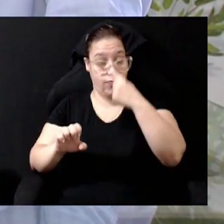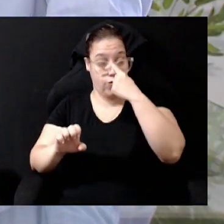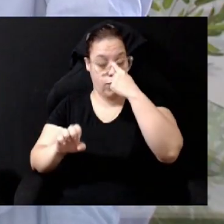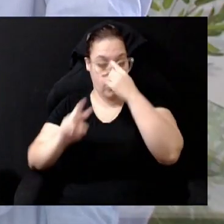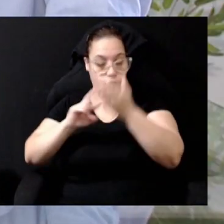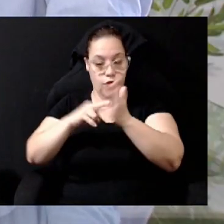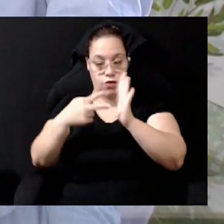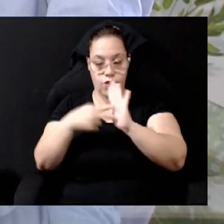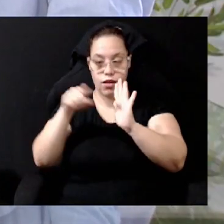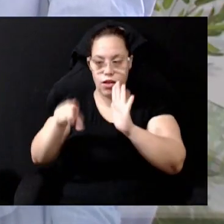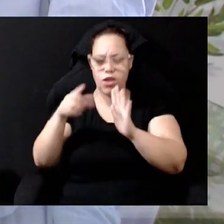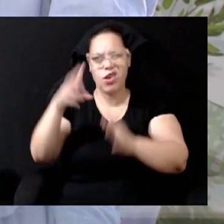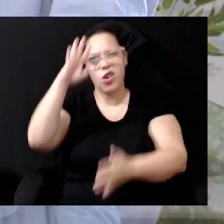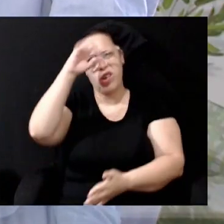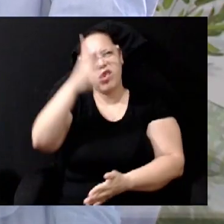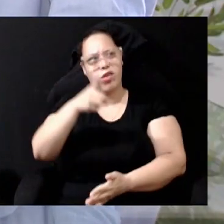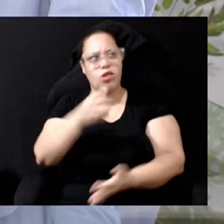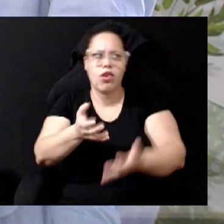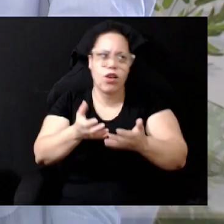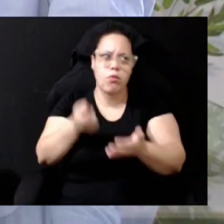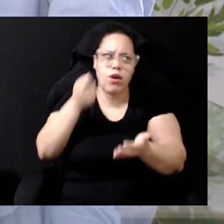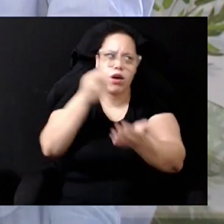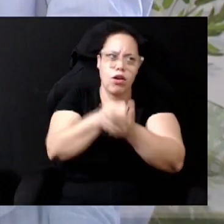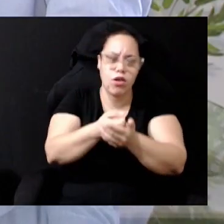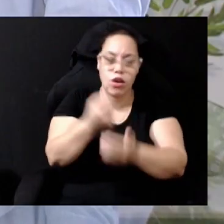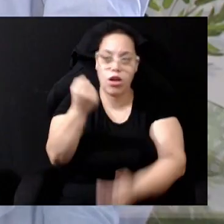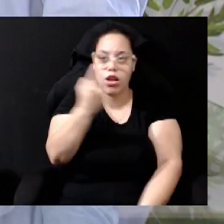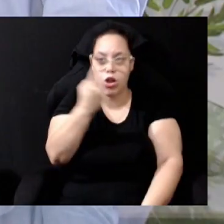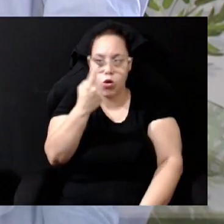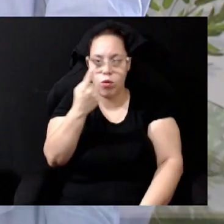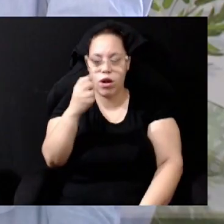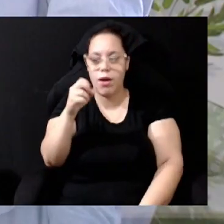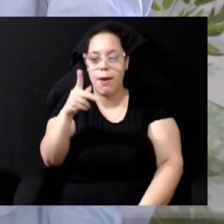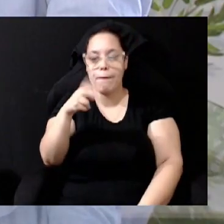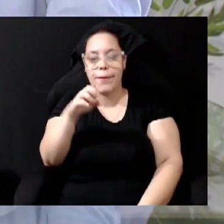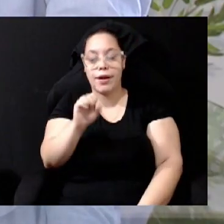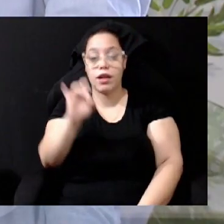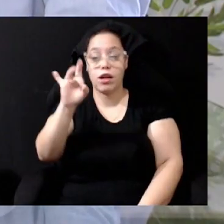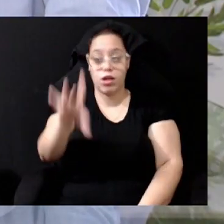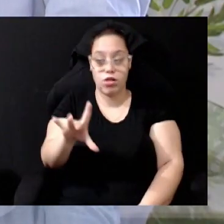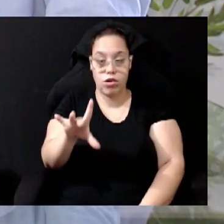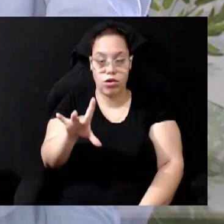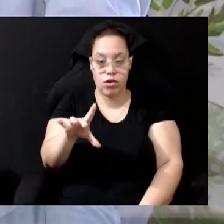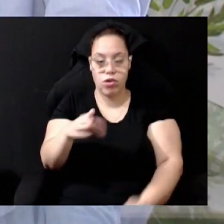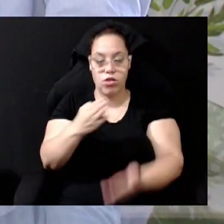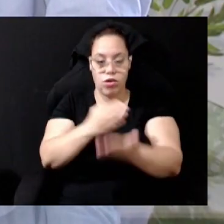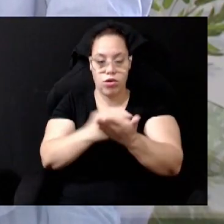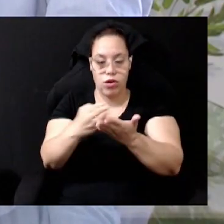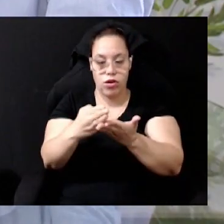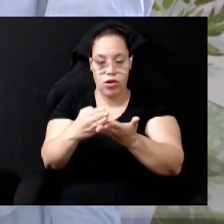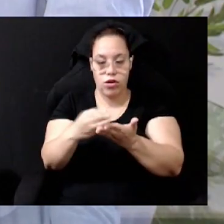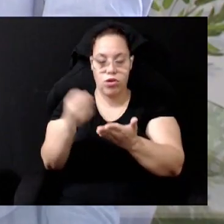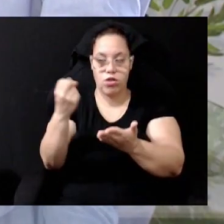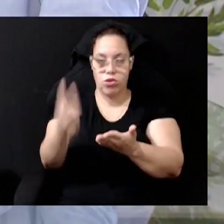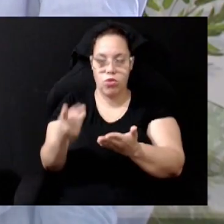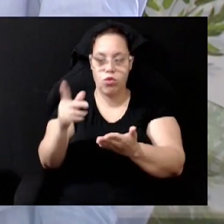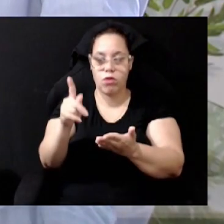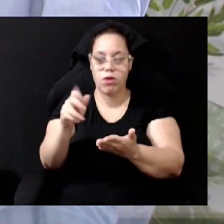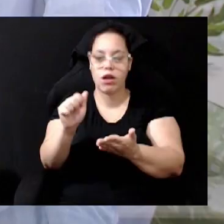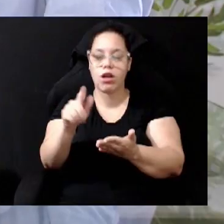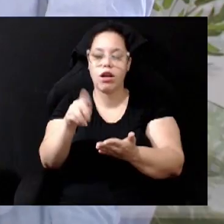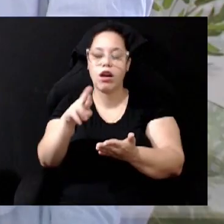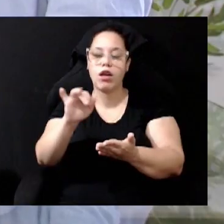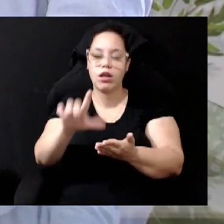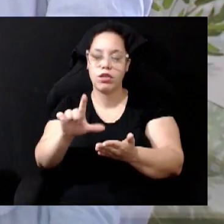quem decide se ele vai pagar em uma parcela só ou se ele vai dividir isso em duas parcelas. A